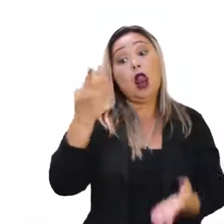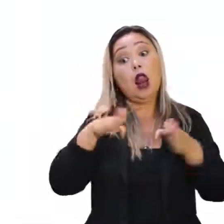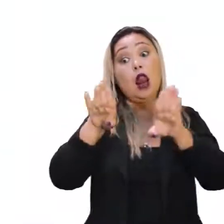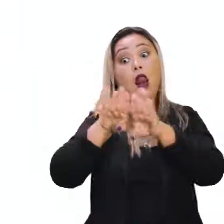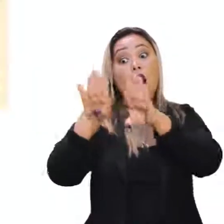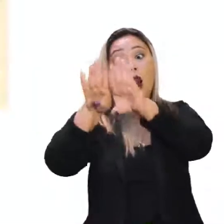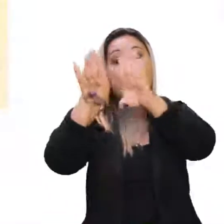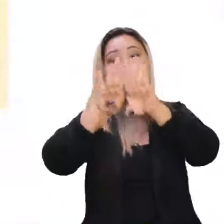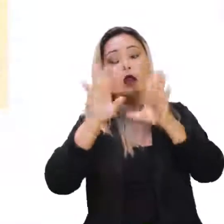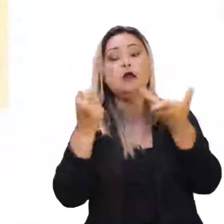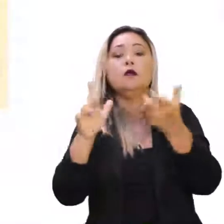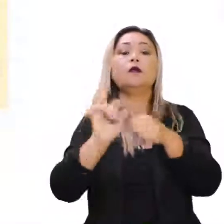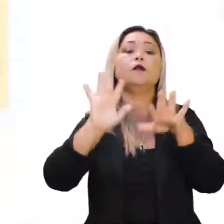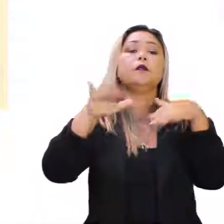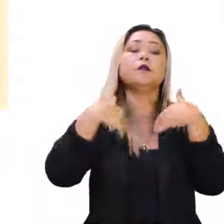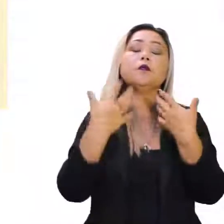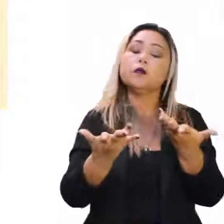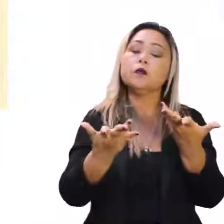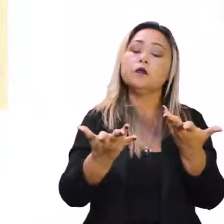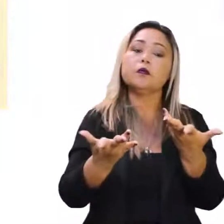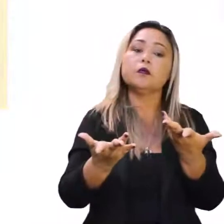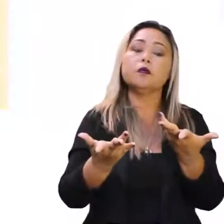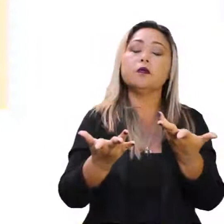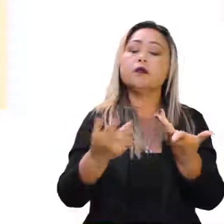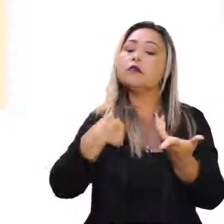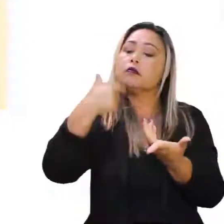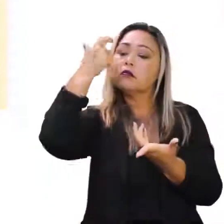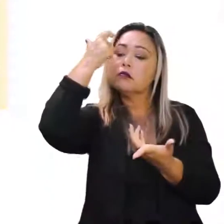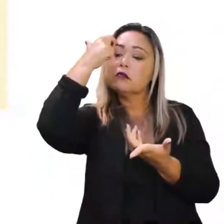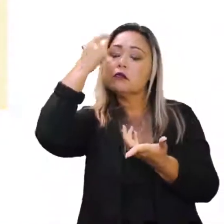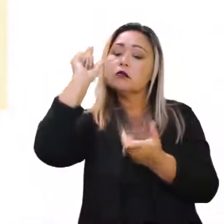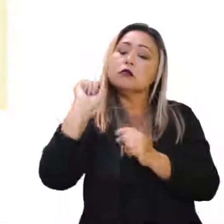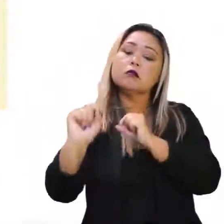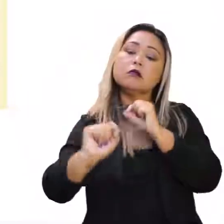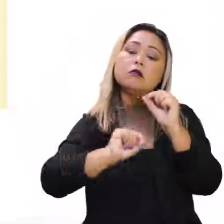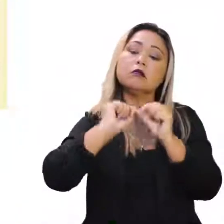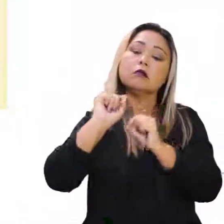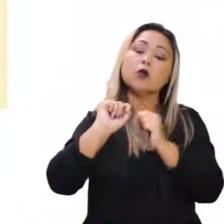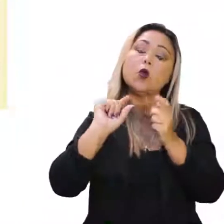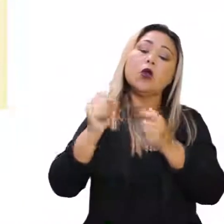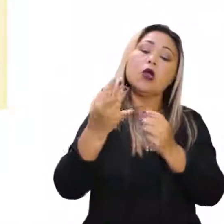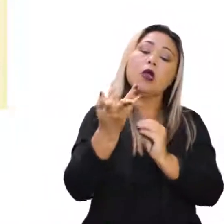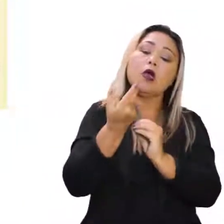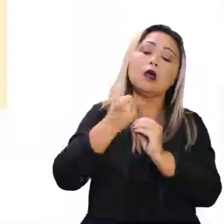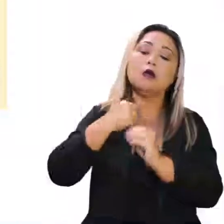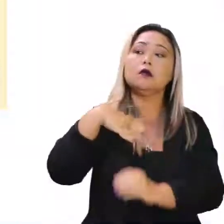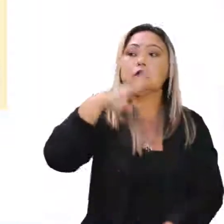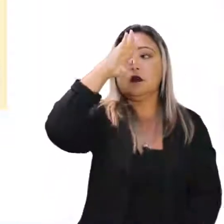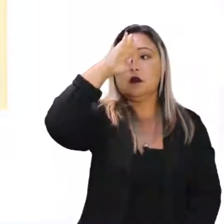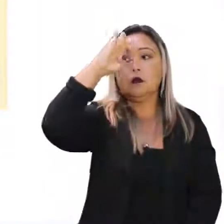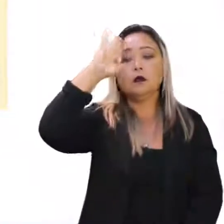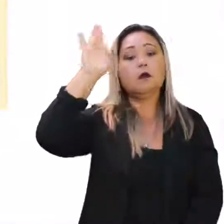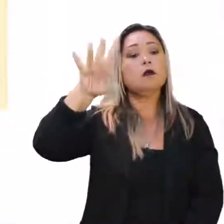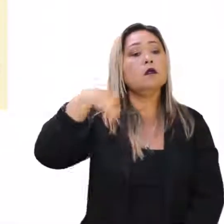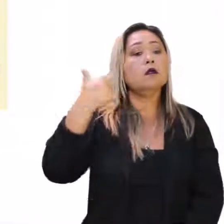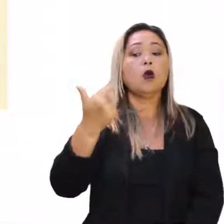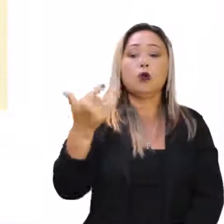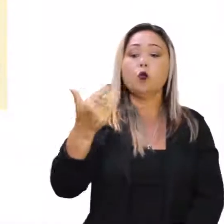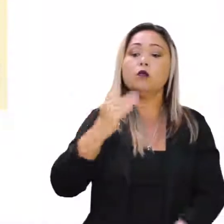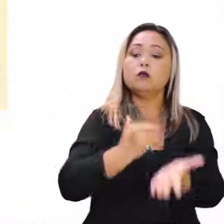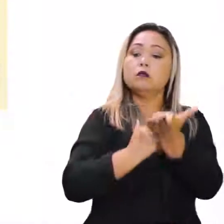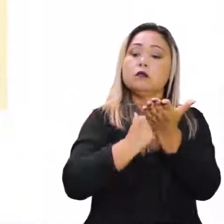uma reserva, né? Muito bem, então, pessoal, vamos pensando aí, tá? O que é arte acadêmica? Vamos iniciar, então, o tópico